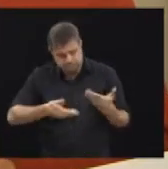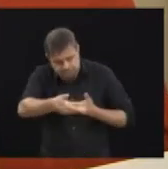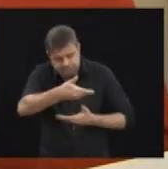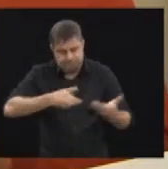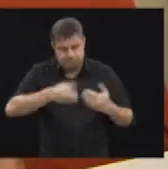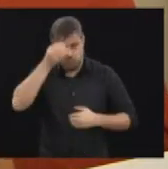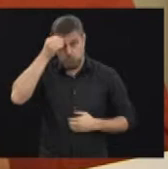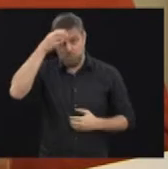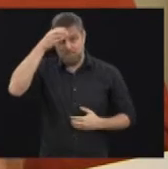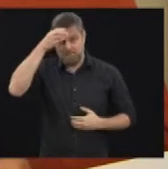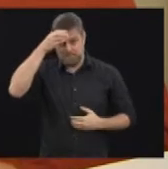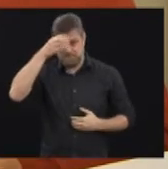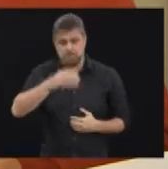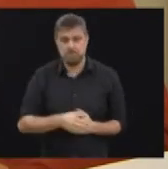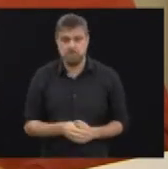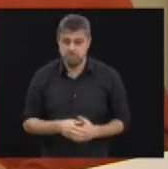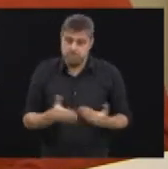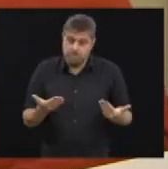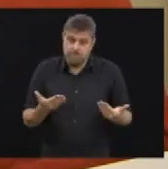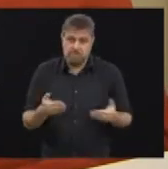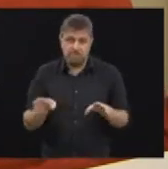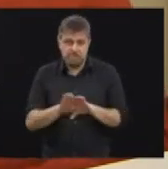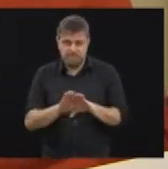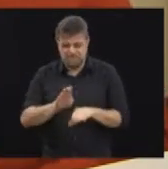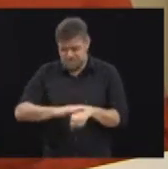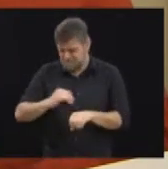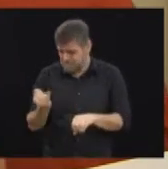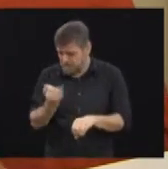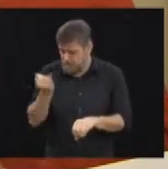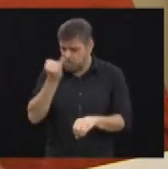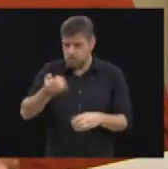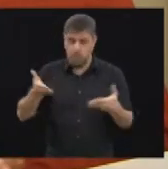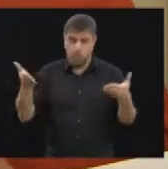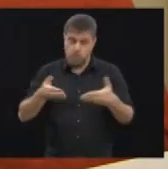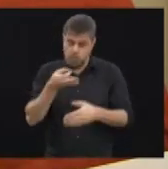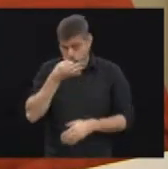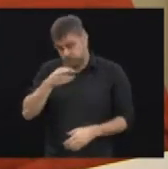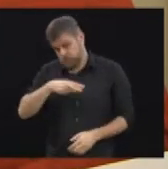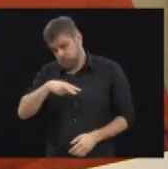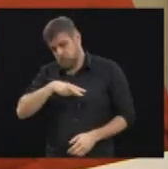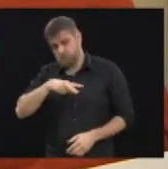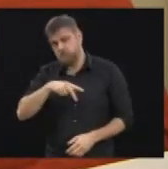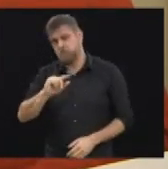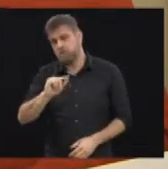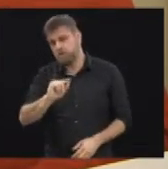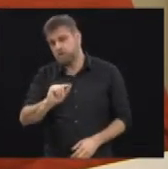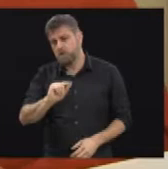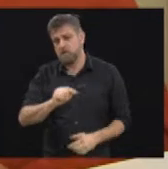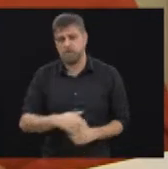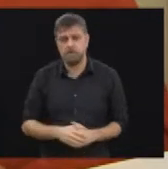permitem intercâmbio de conhecimento, etc. Mas eu acho que o mais importante hoje, na minha opinião,